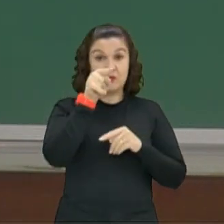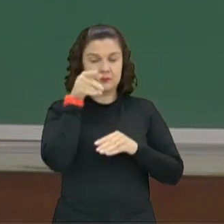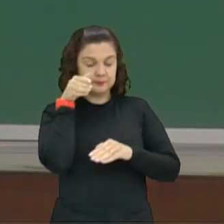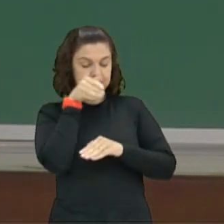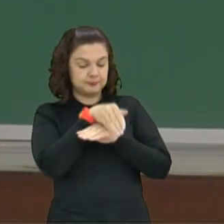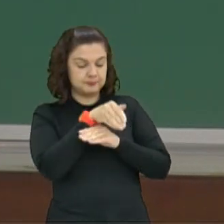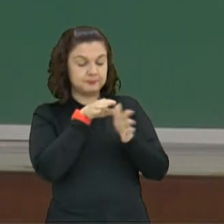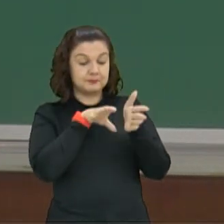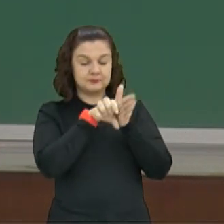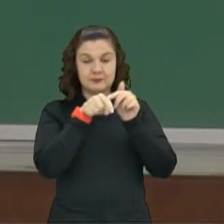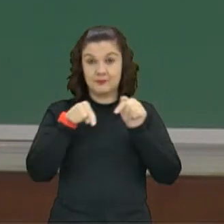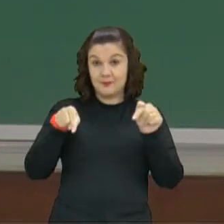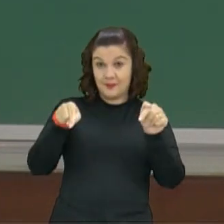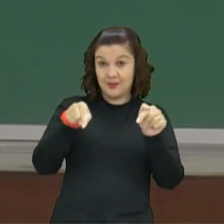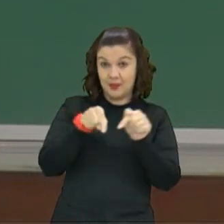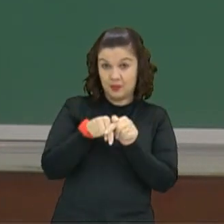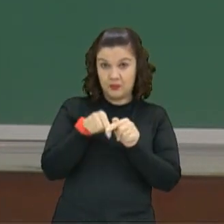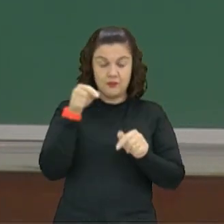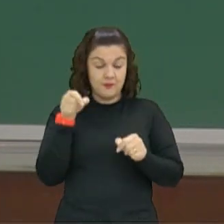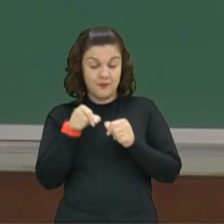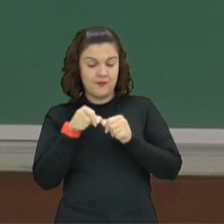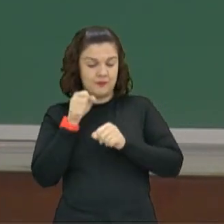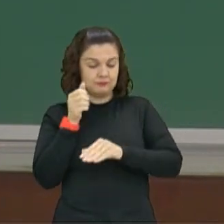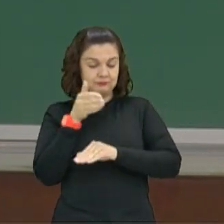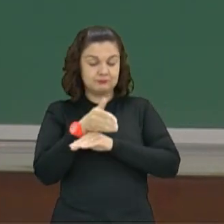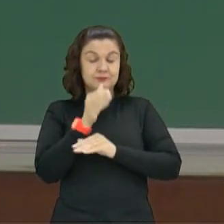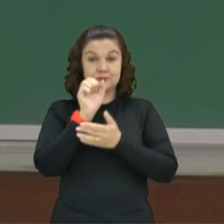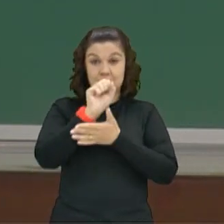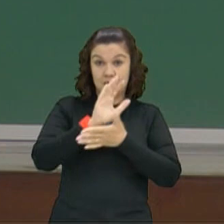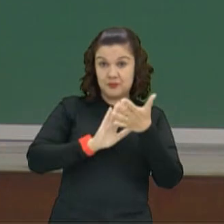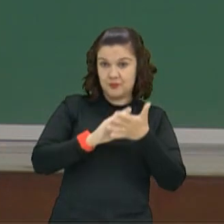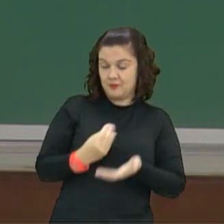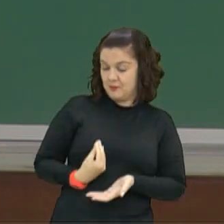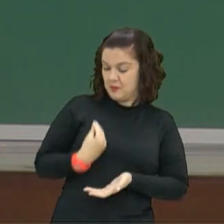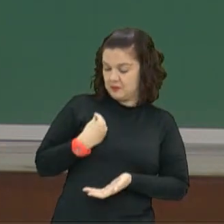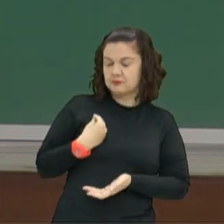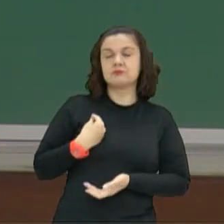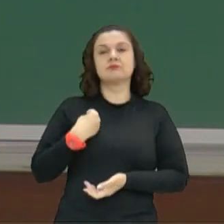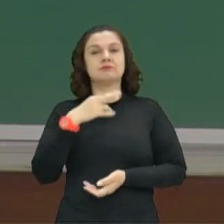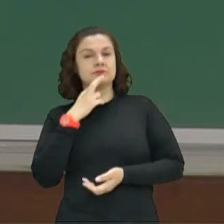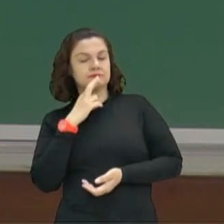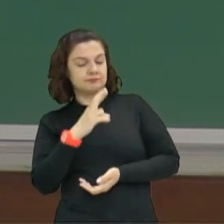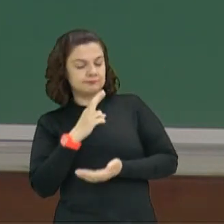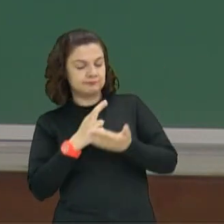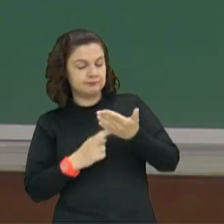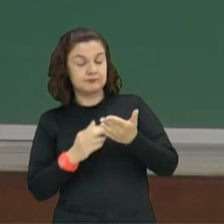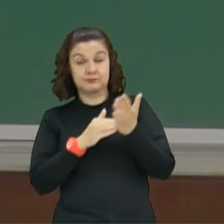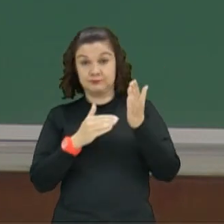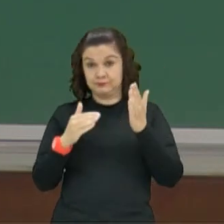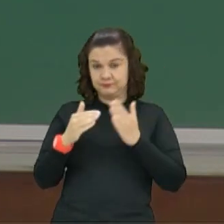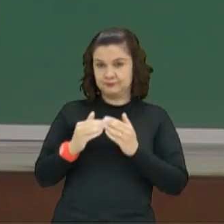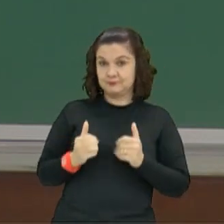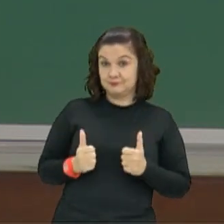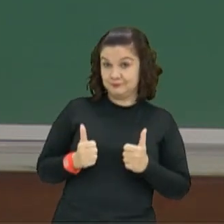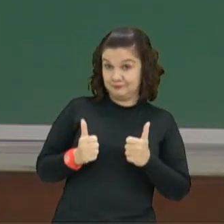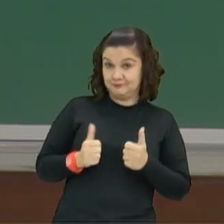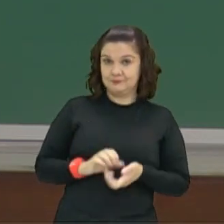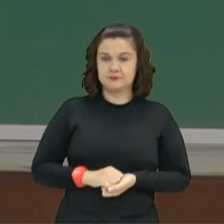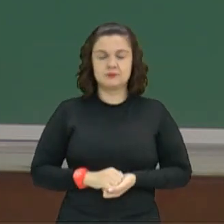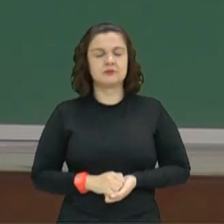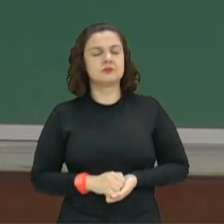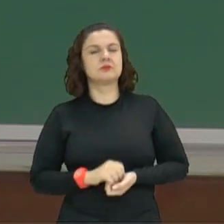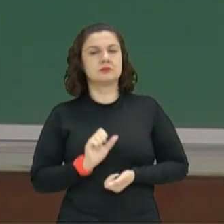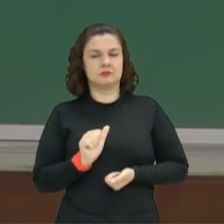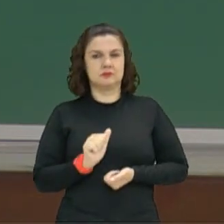entre no Classroom e vá lá, faça o seu registro de presença e faça as atividades propostas, beleza?